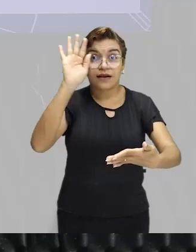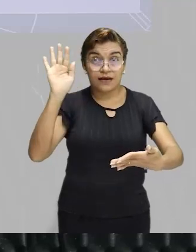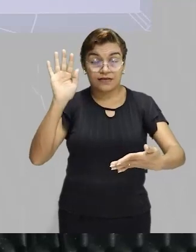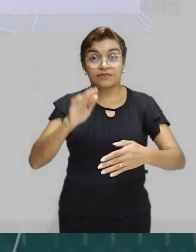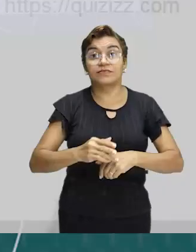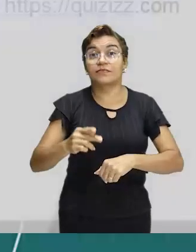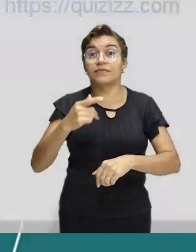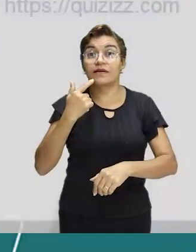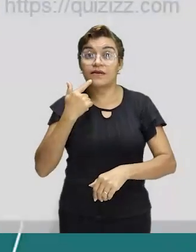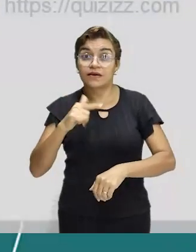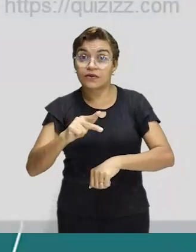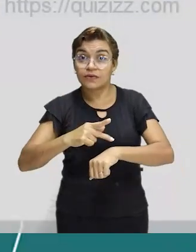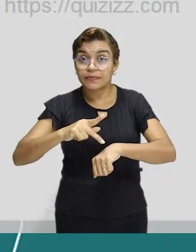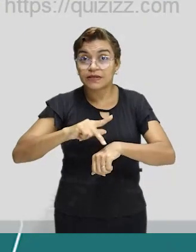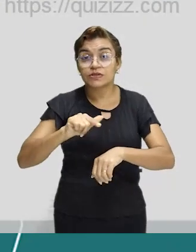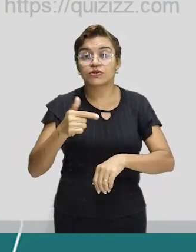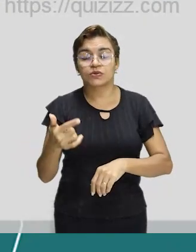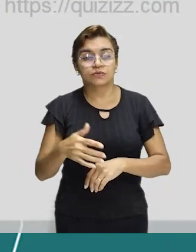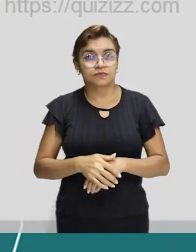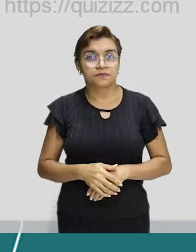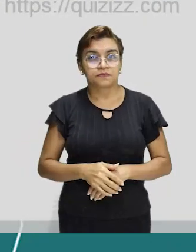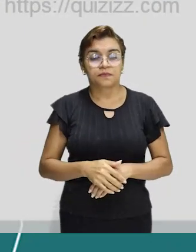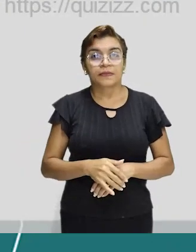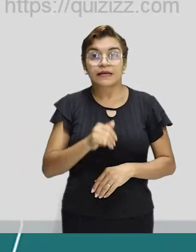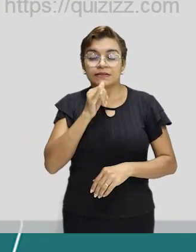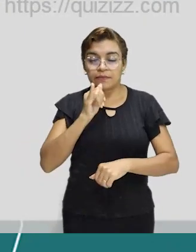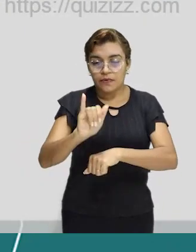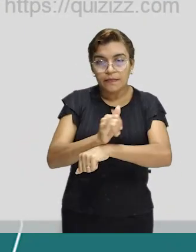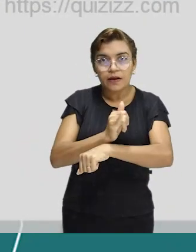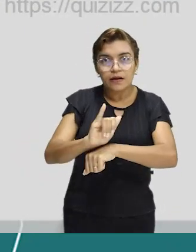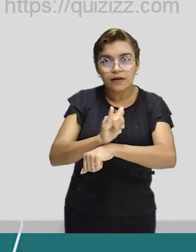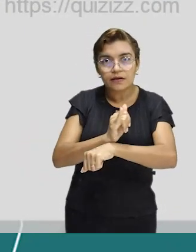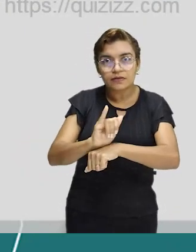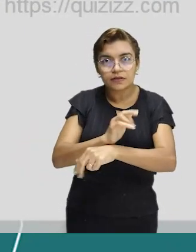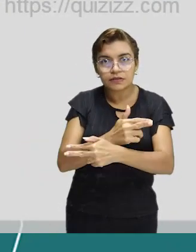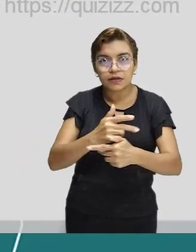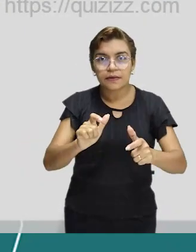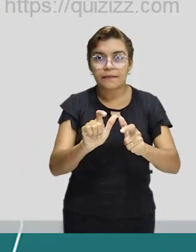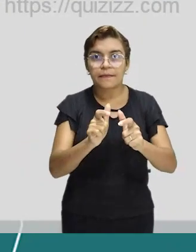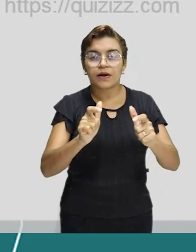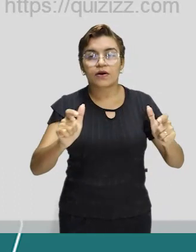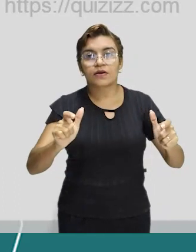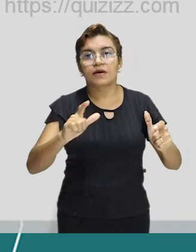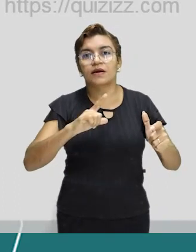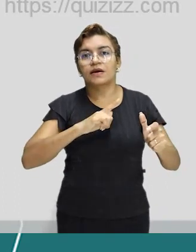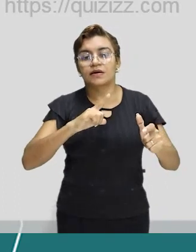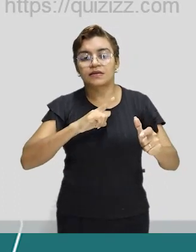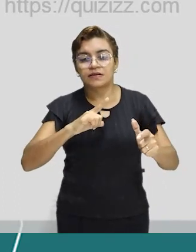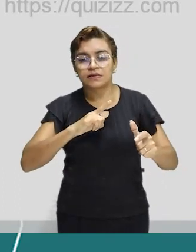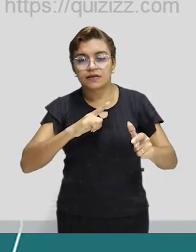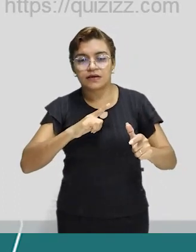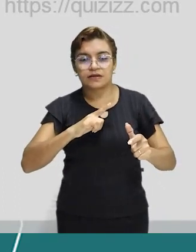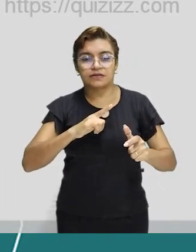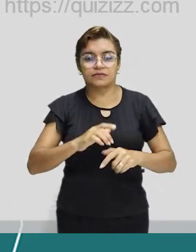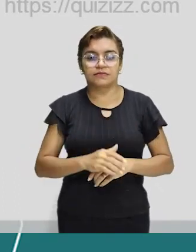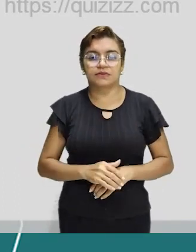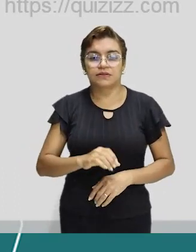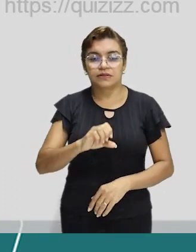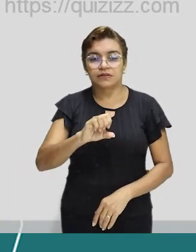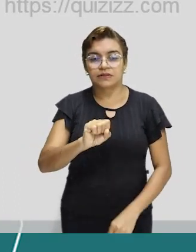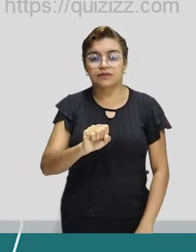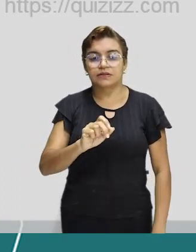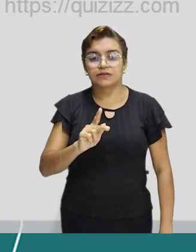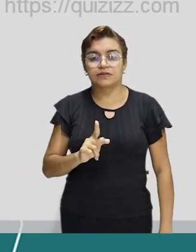Tá? Depois, a maioria dessas estratégias, elas são skimming, scanning, são